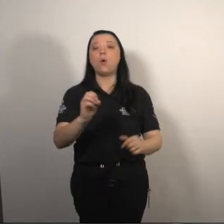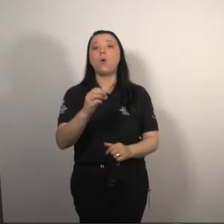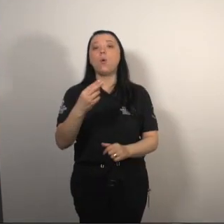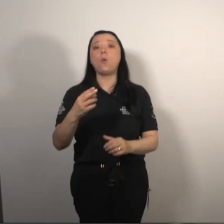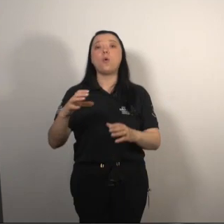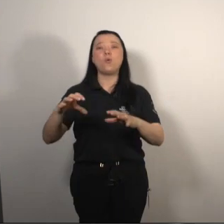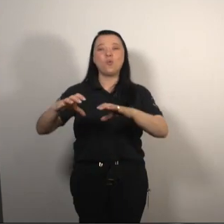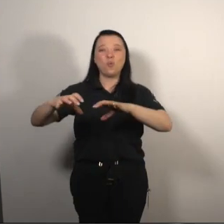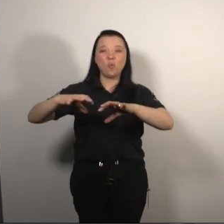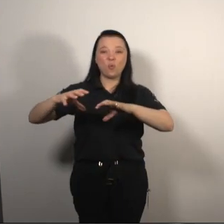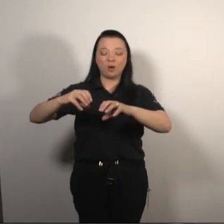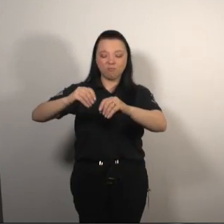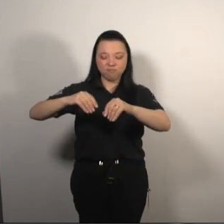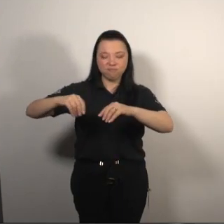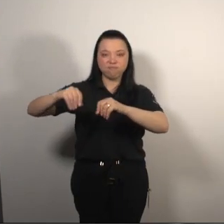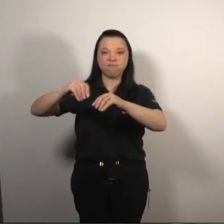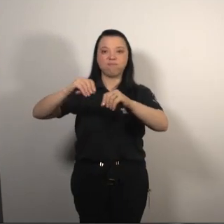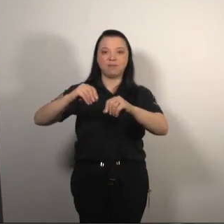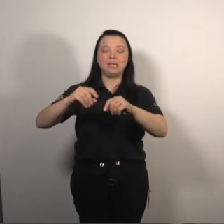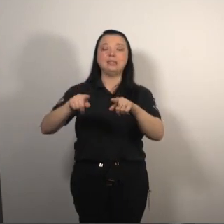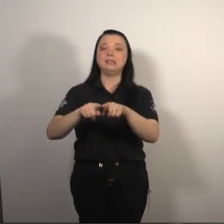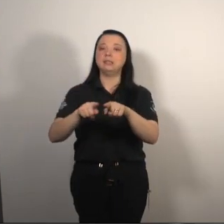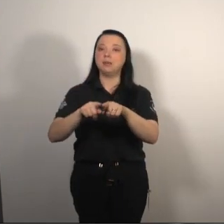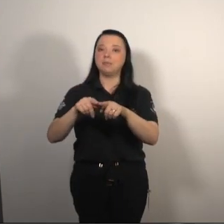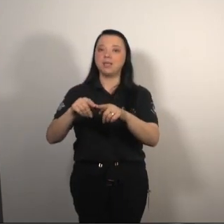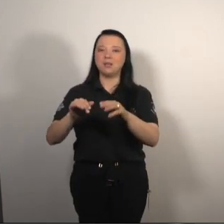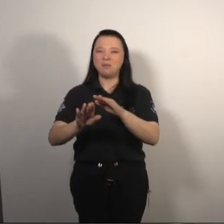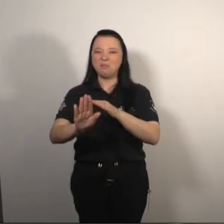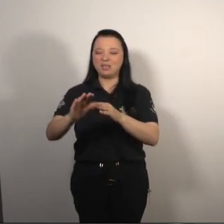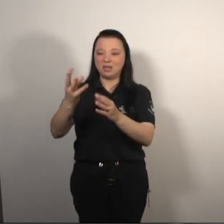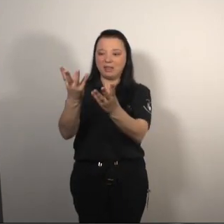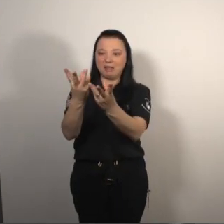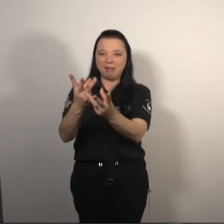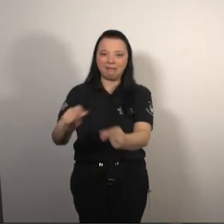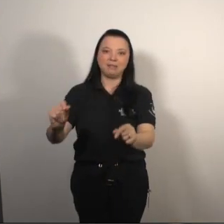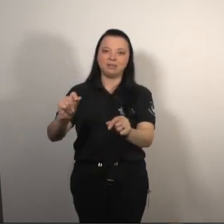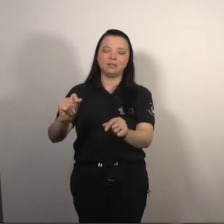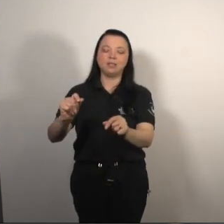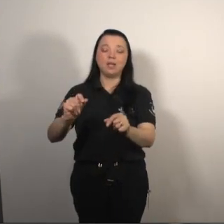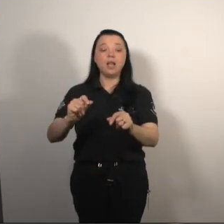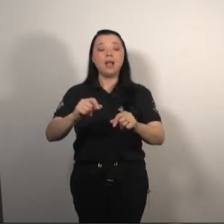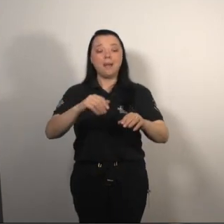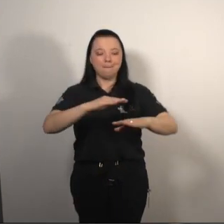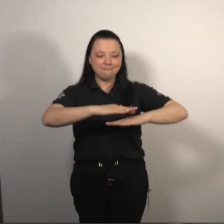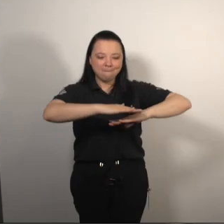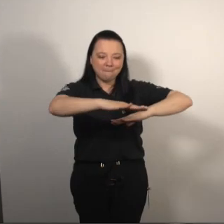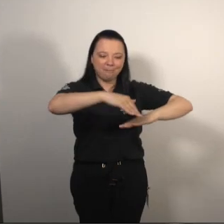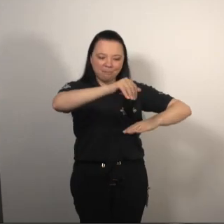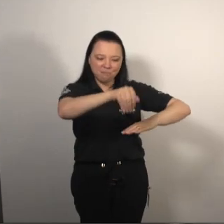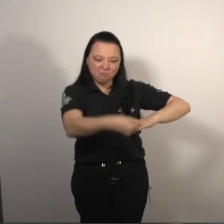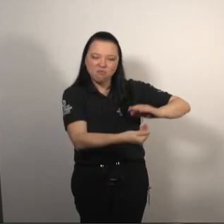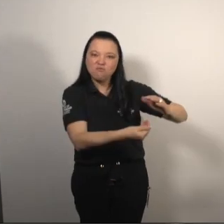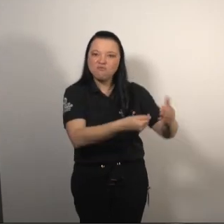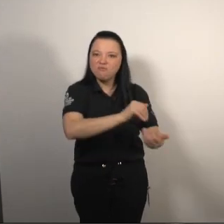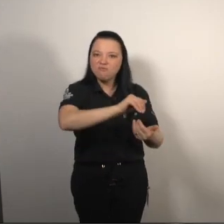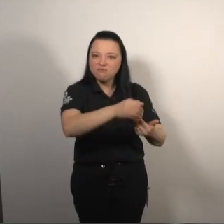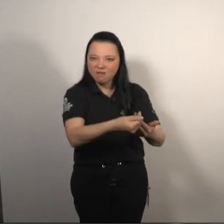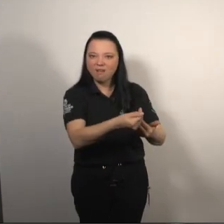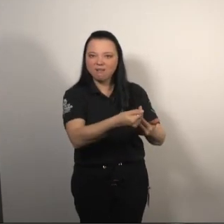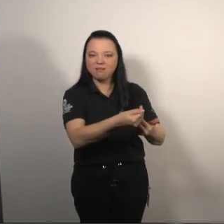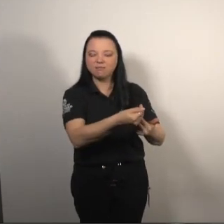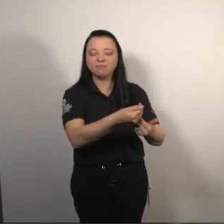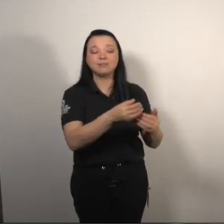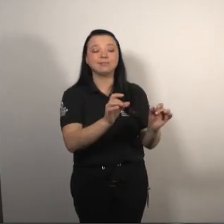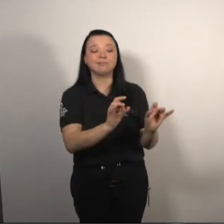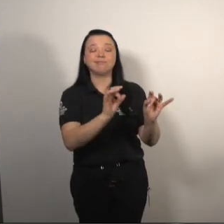concreto desagregado com armadura exposta e corroída, buraco em pavimento, restos de formas,